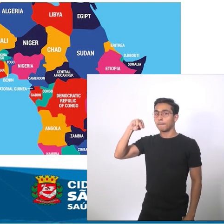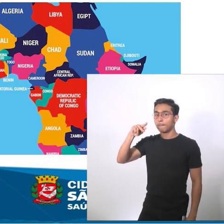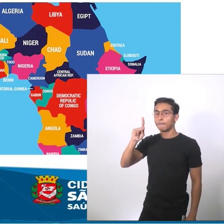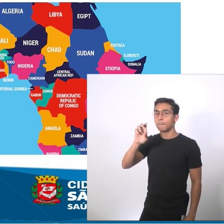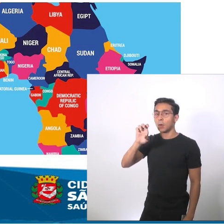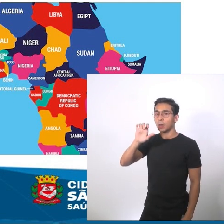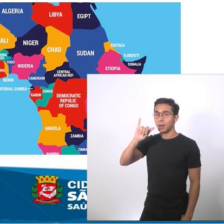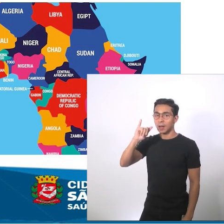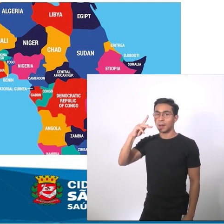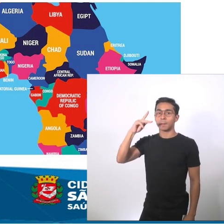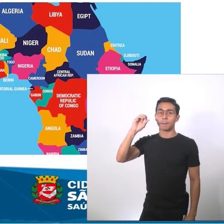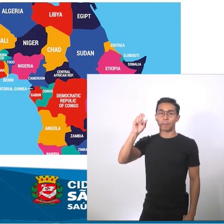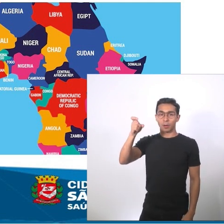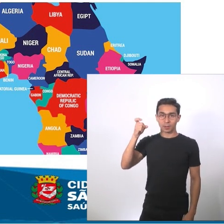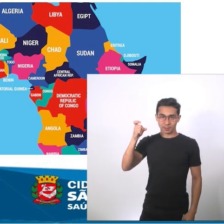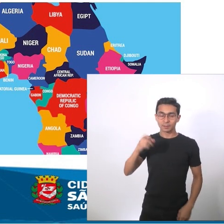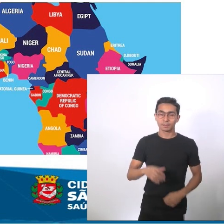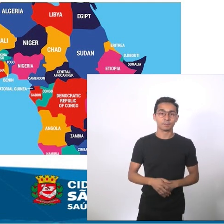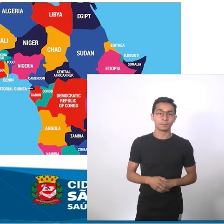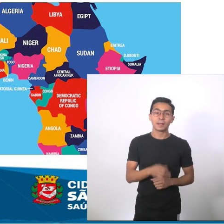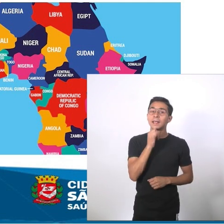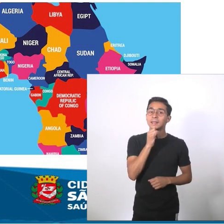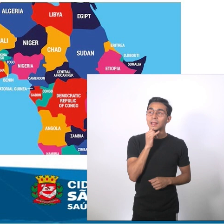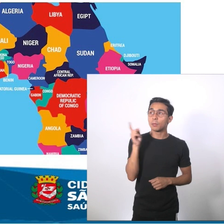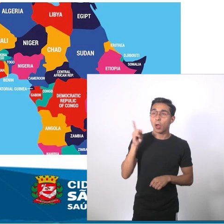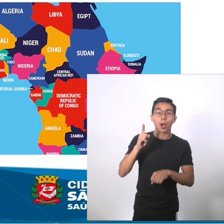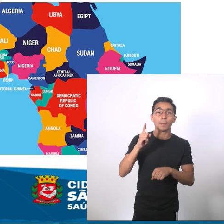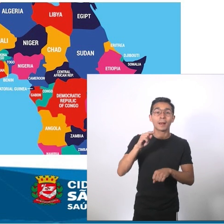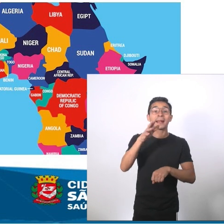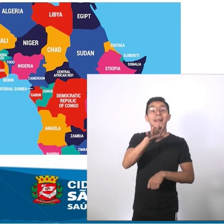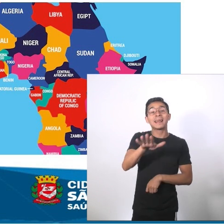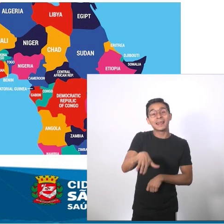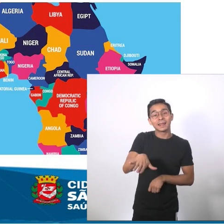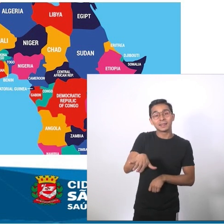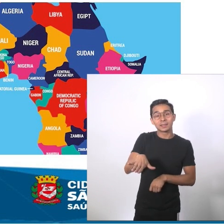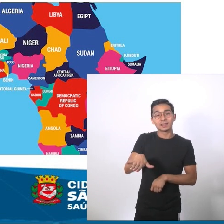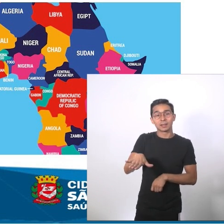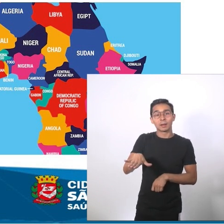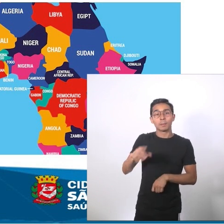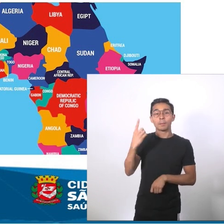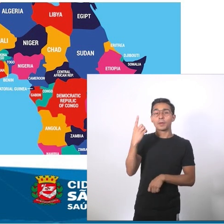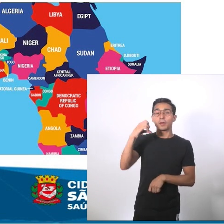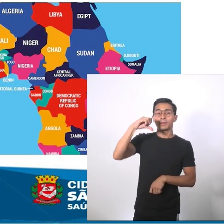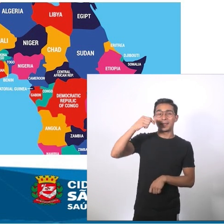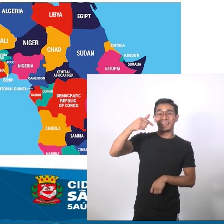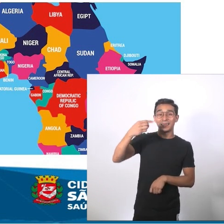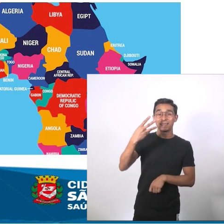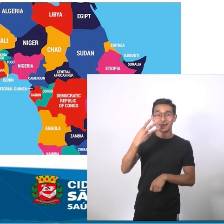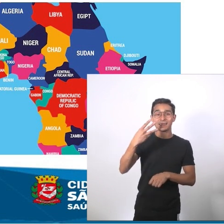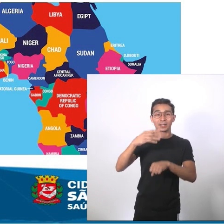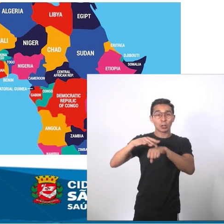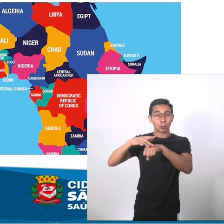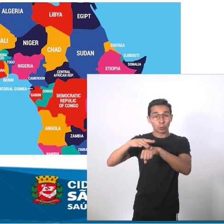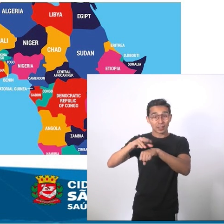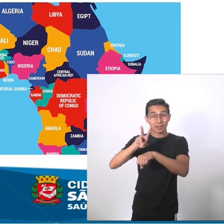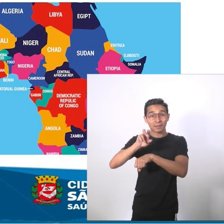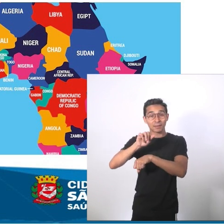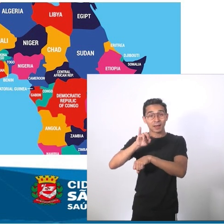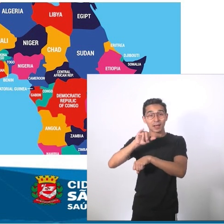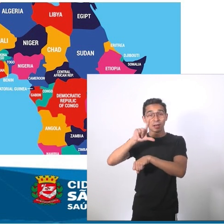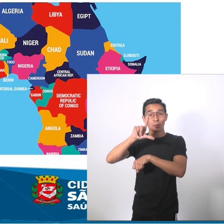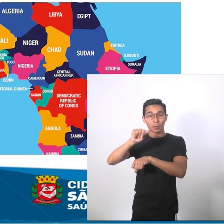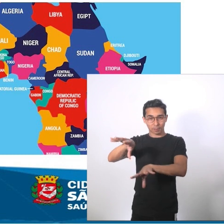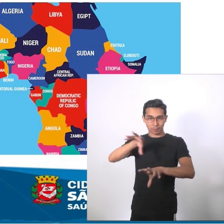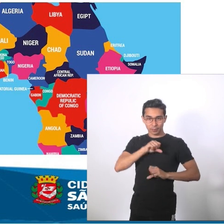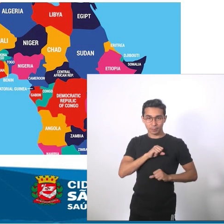um acometimento de uma criança em Bangladesh, em 1973, da varíola humana. Então, vamos falar um pouquinho da